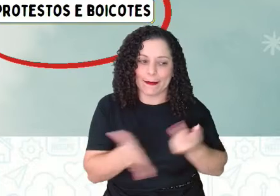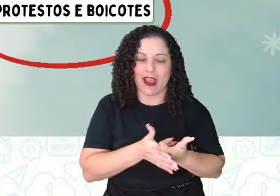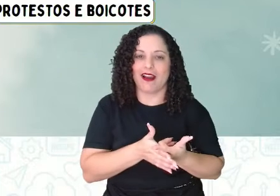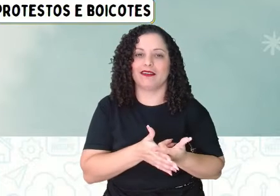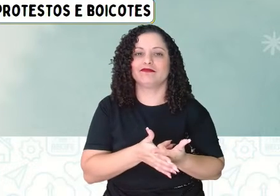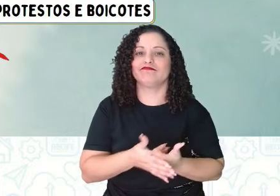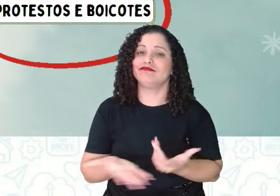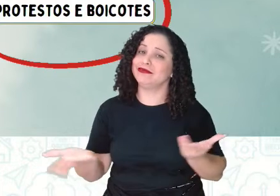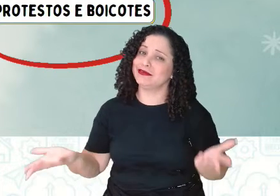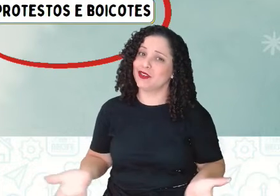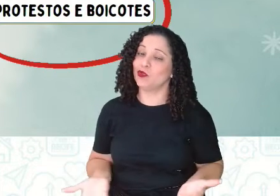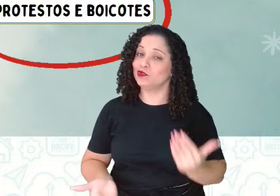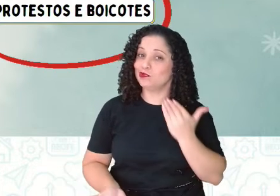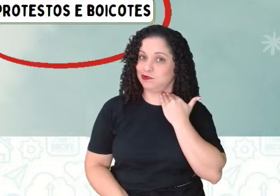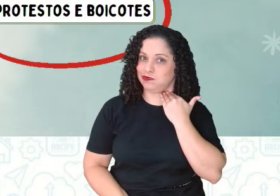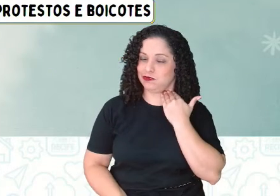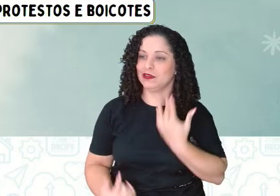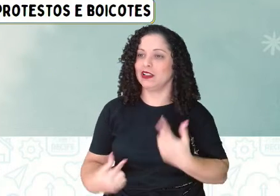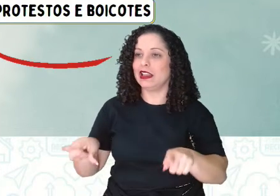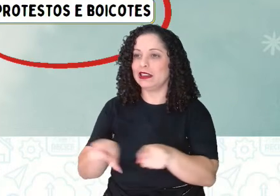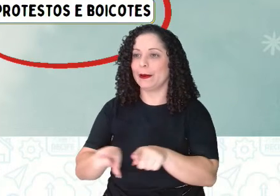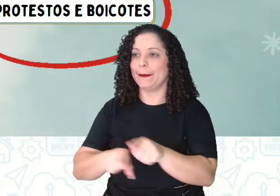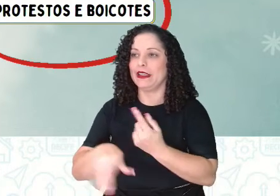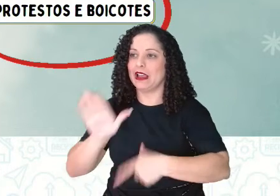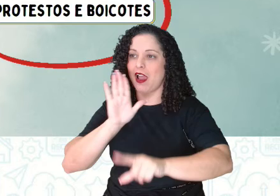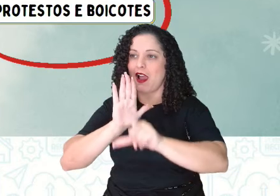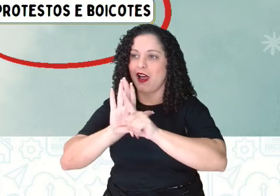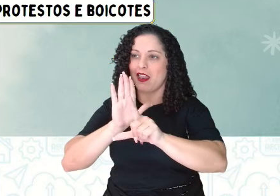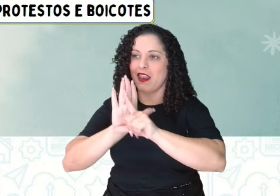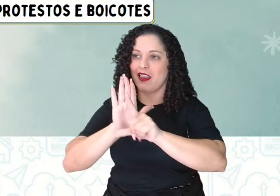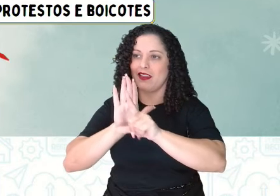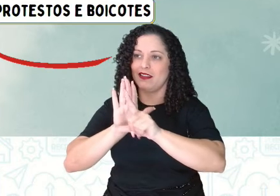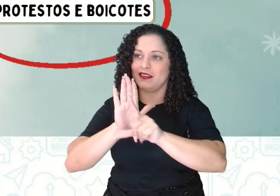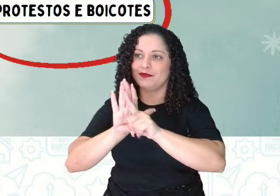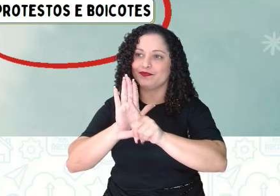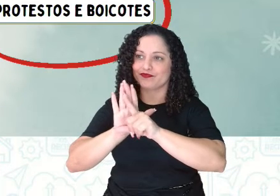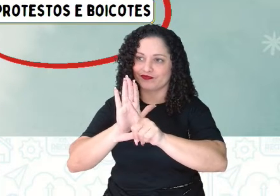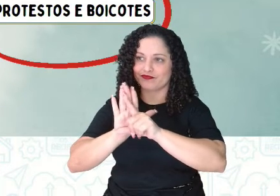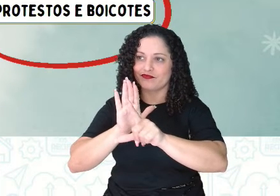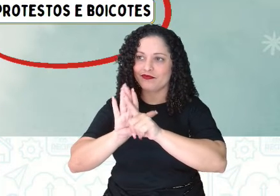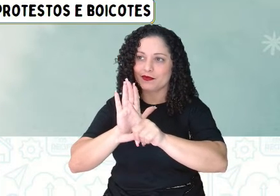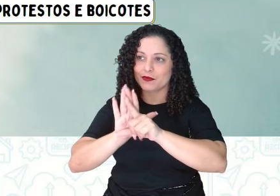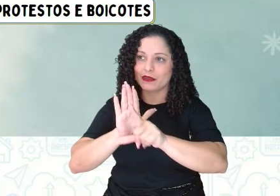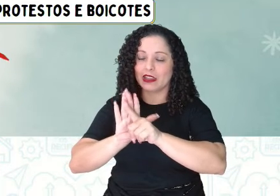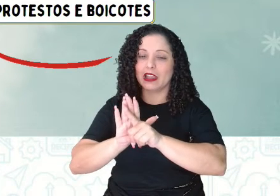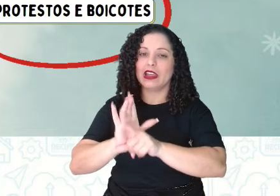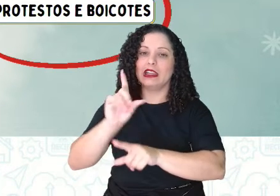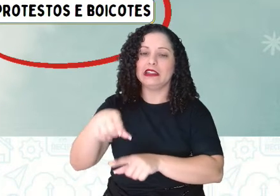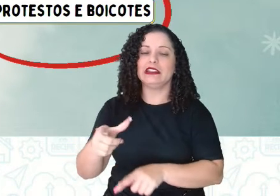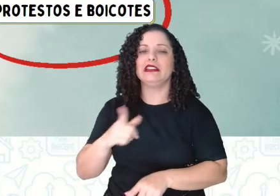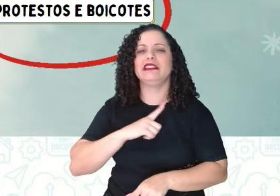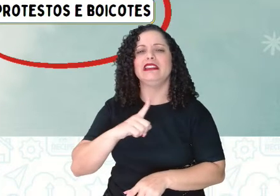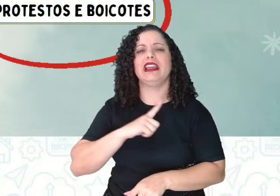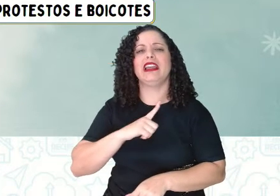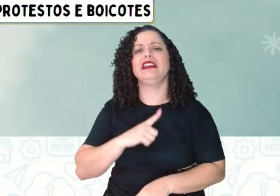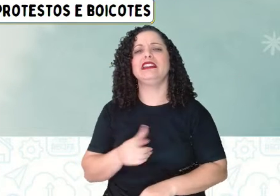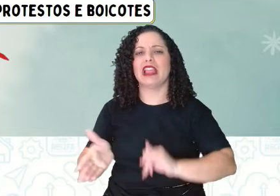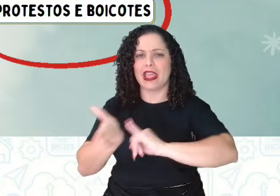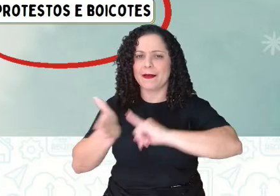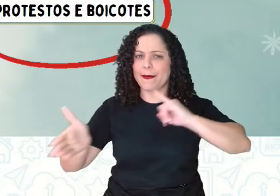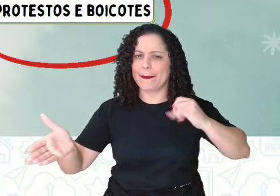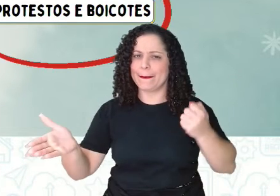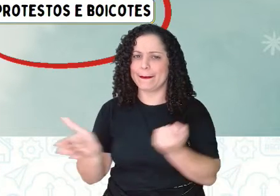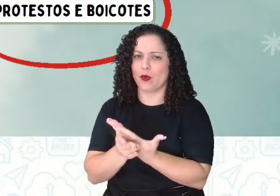aí, a lei de Townshend também, que é uma lei que também taxa, né, em produtos